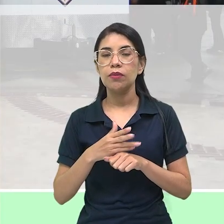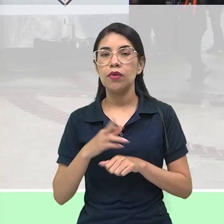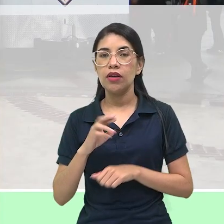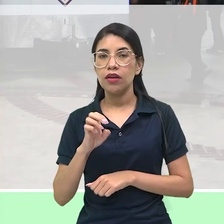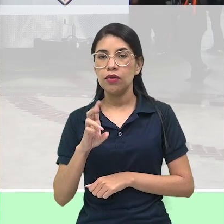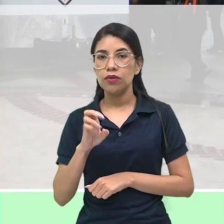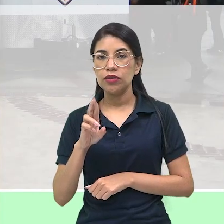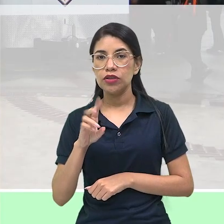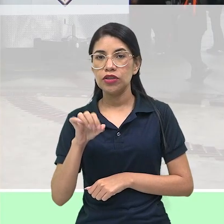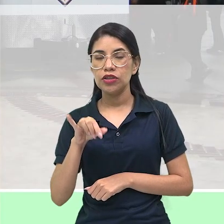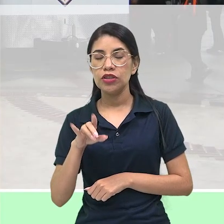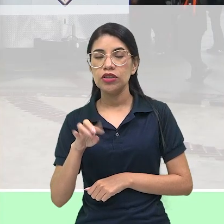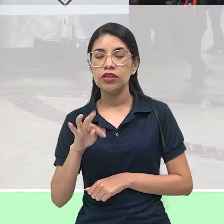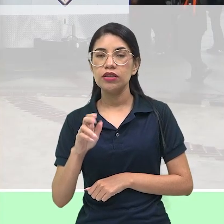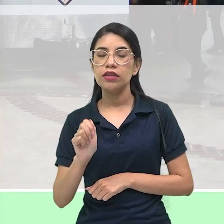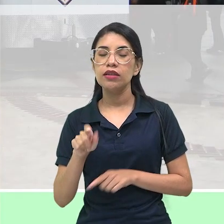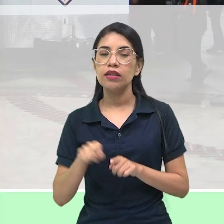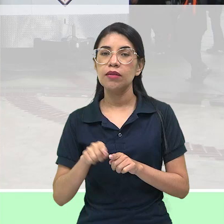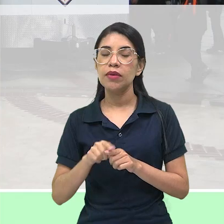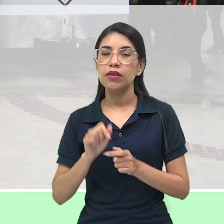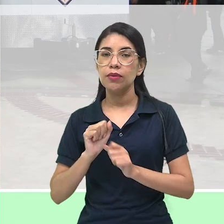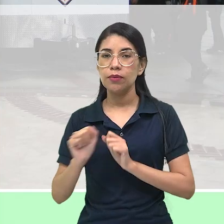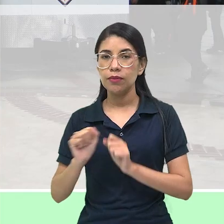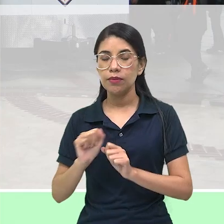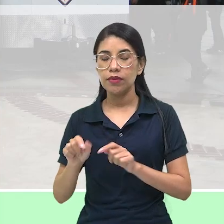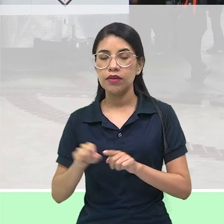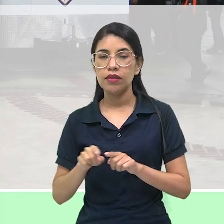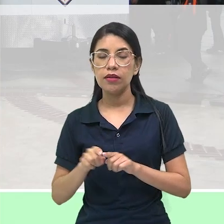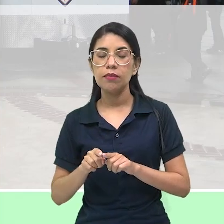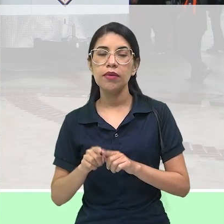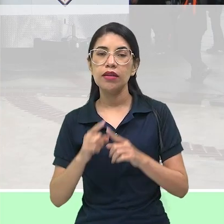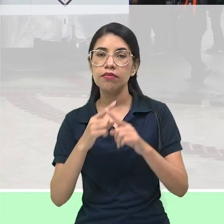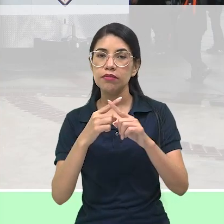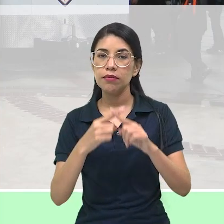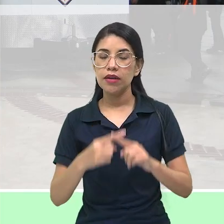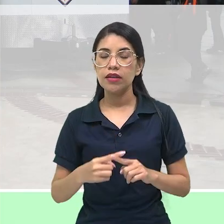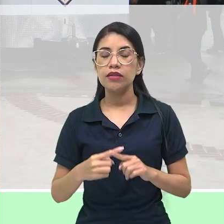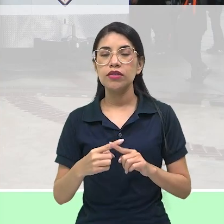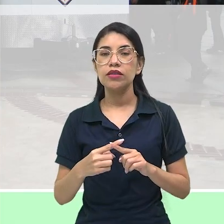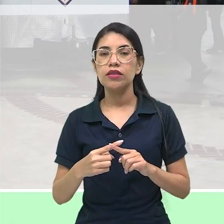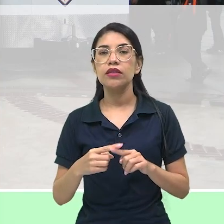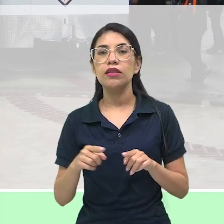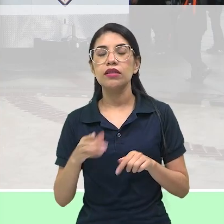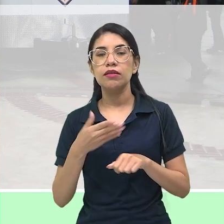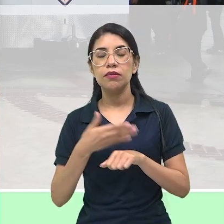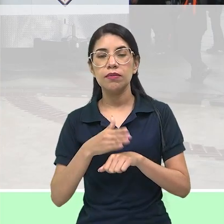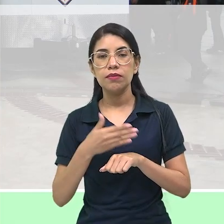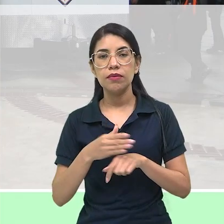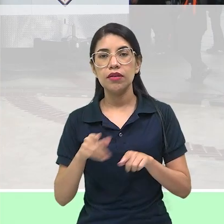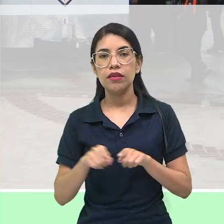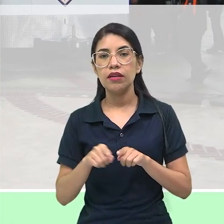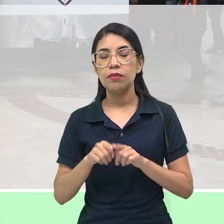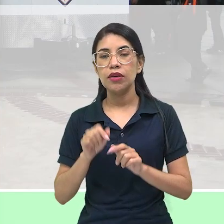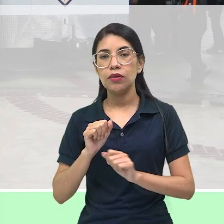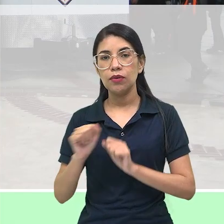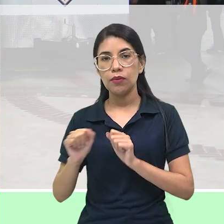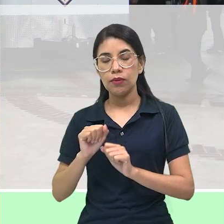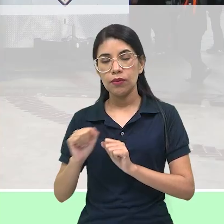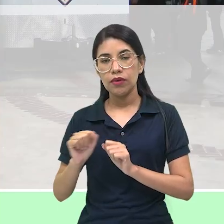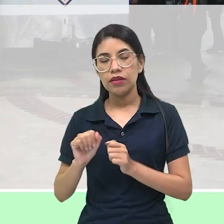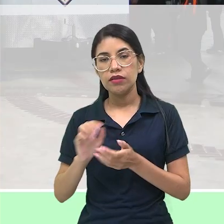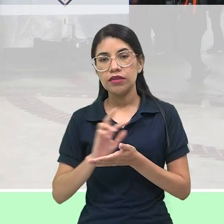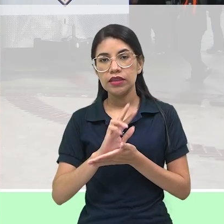em corridas anotadas, segundo em partidas disputadas, terceiro em home runs, corridas